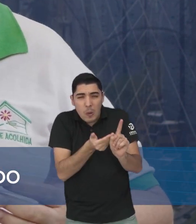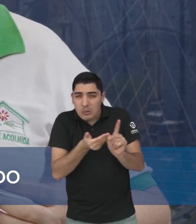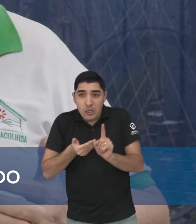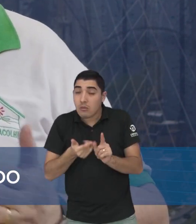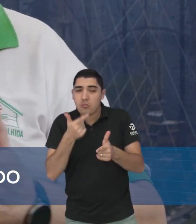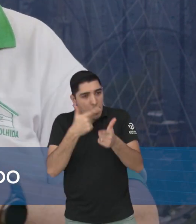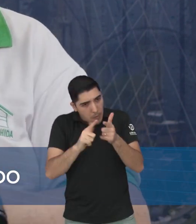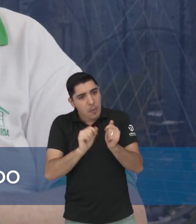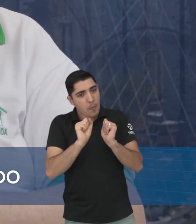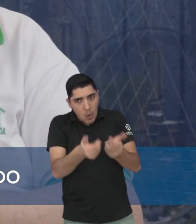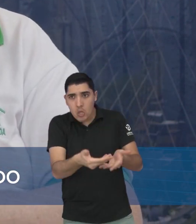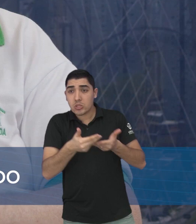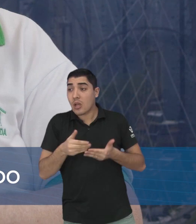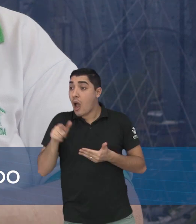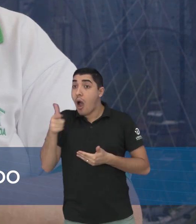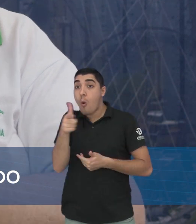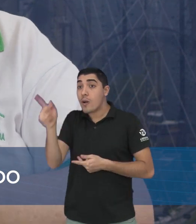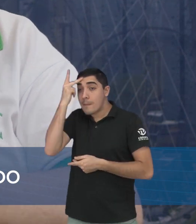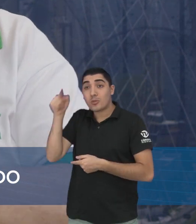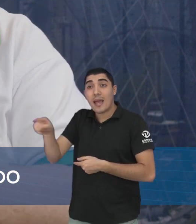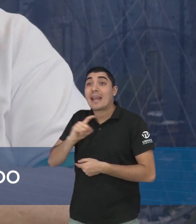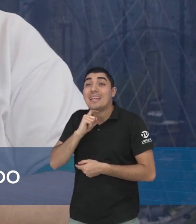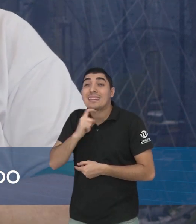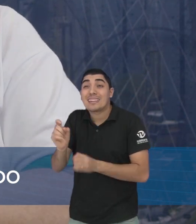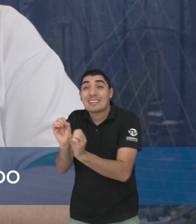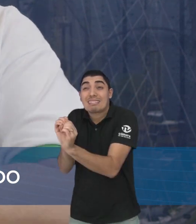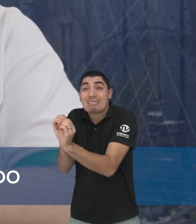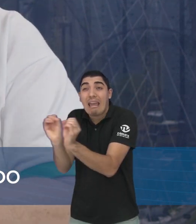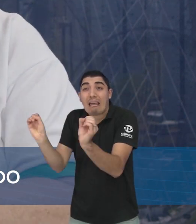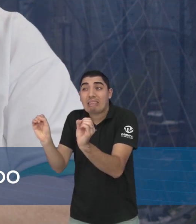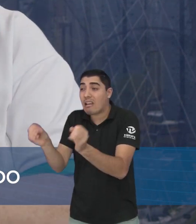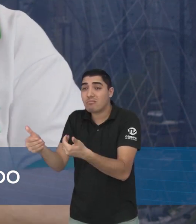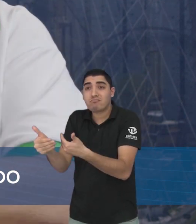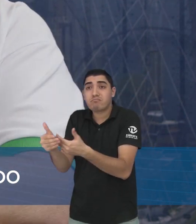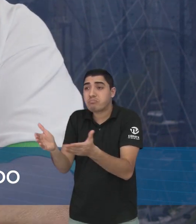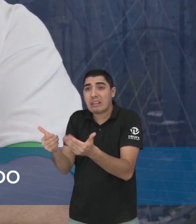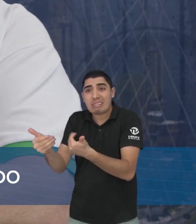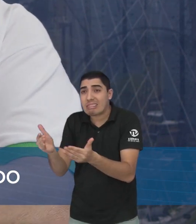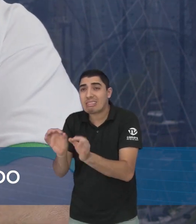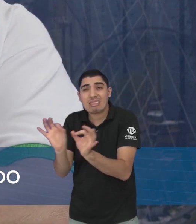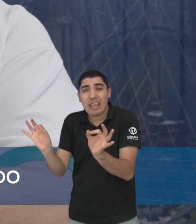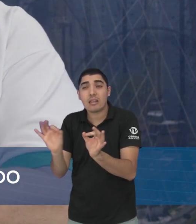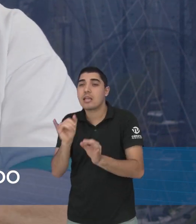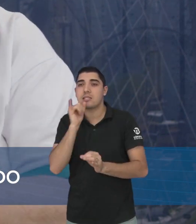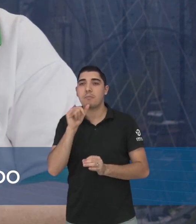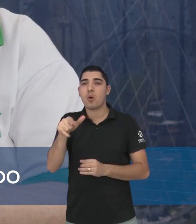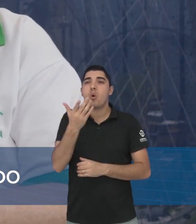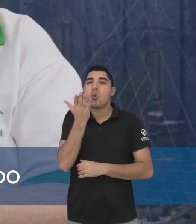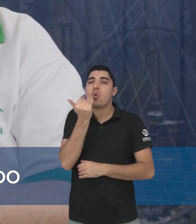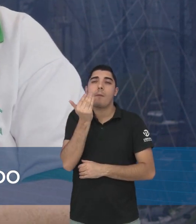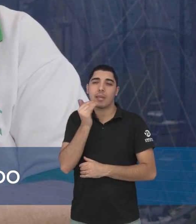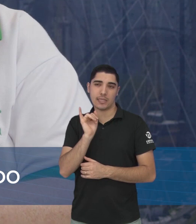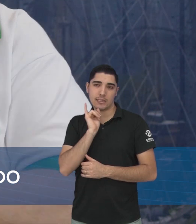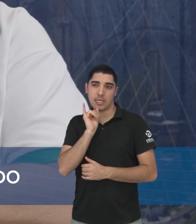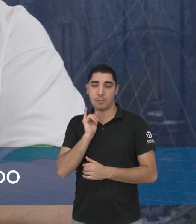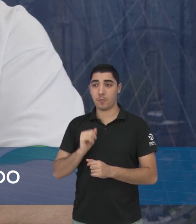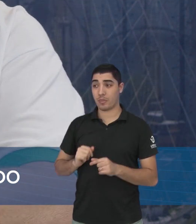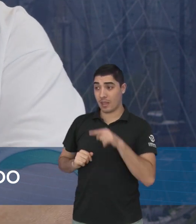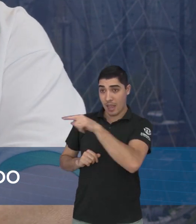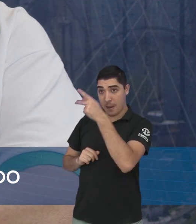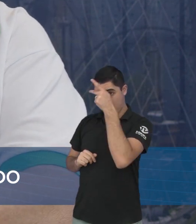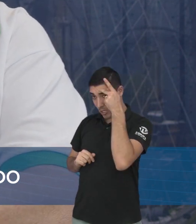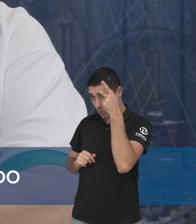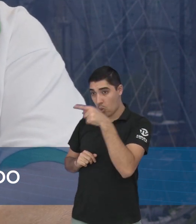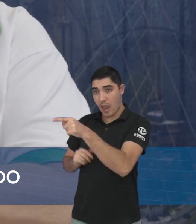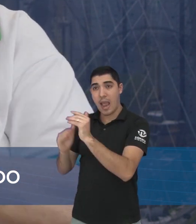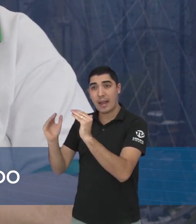tem. Então, vamos dizer assim, um exemplo, o alimento. O alimento, por menor que ele chega na casa de uma pessoa que